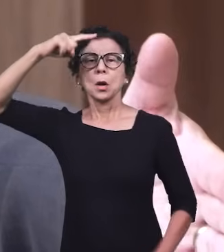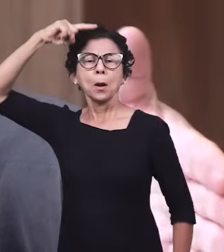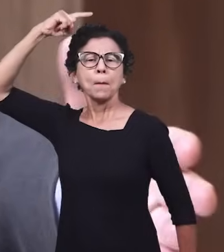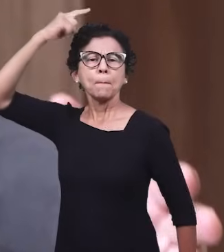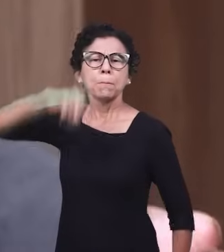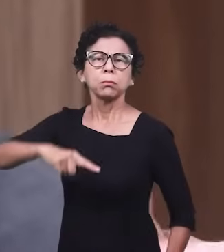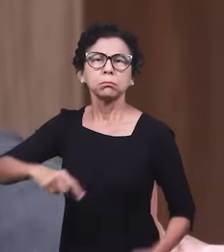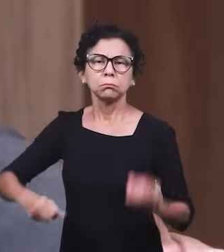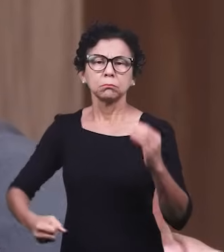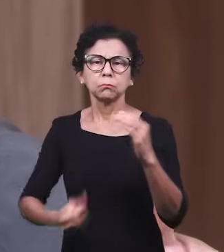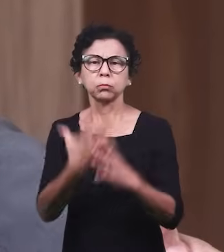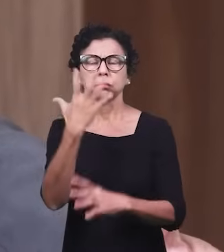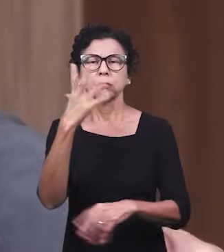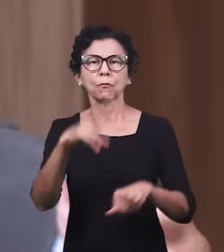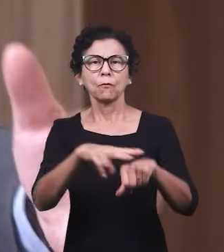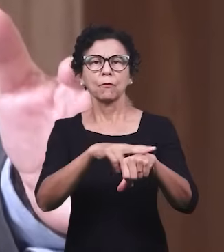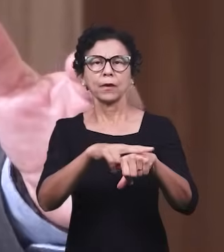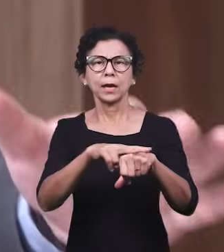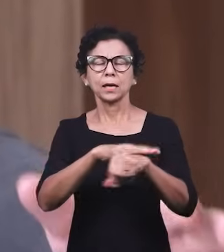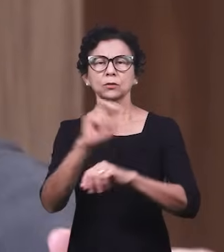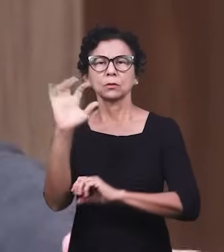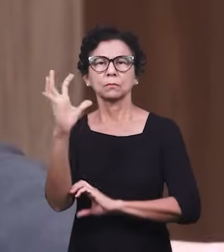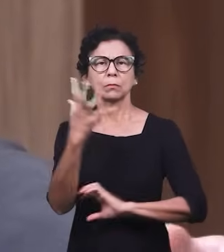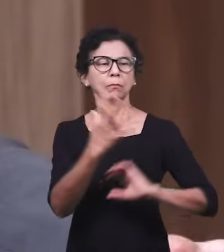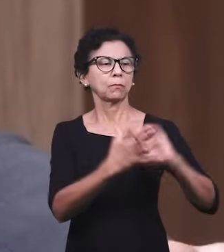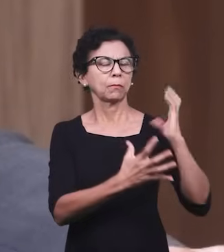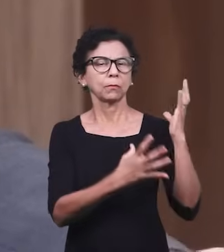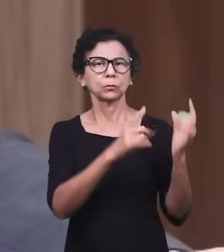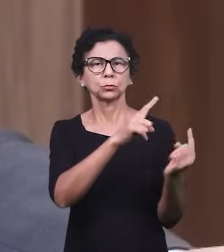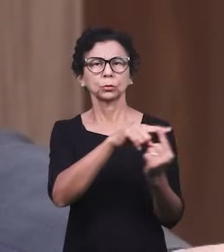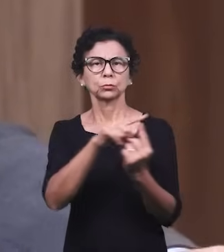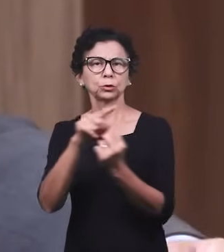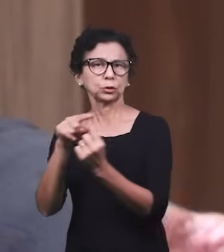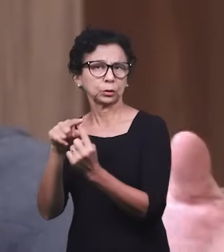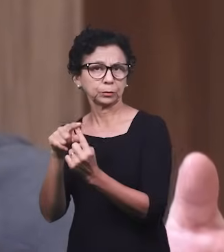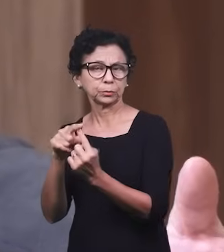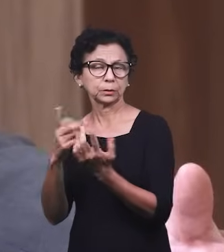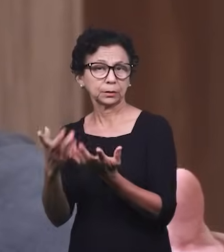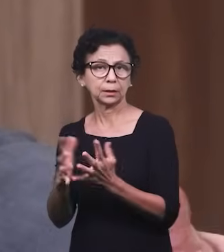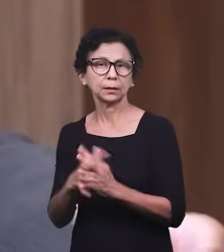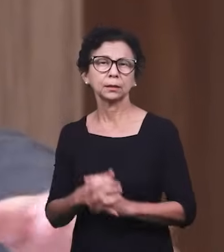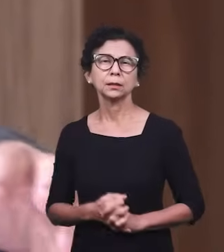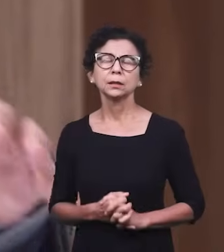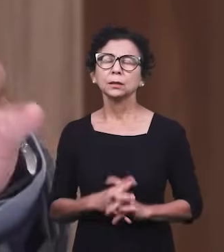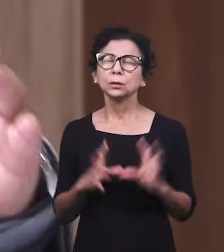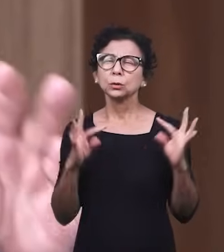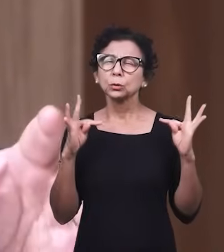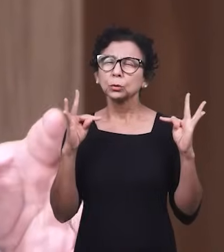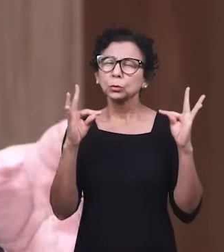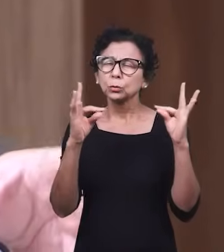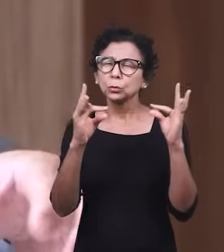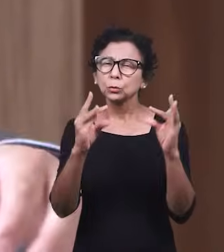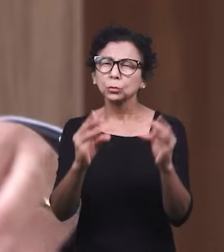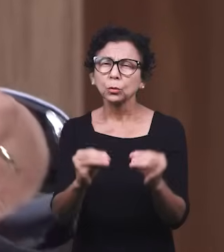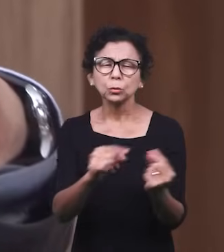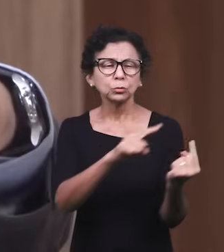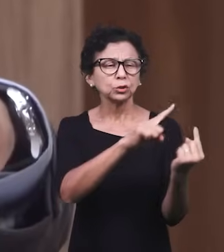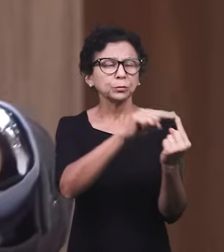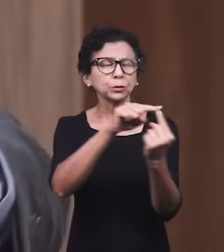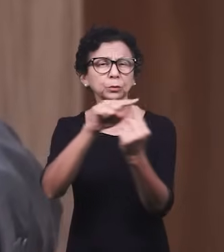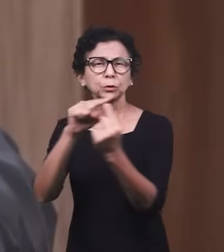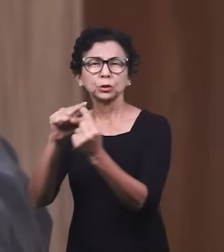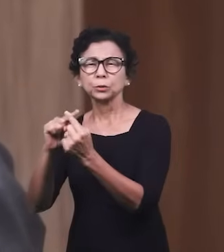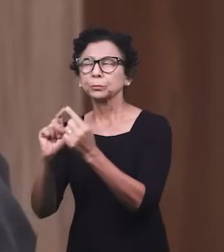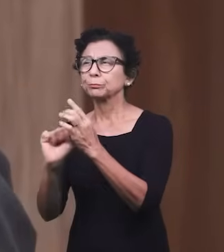erva verde repar que toda complexidade que os irmãos vão falar agora que é da área dos irmãos toda a complexidade das plantas